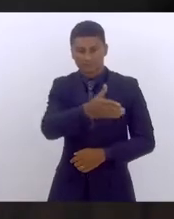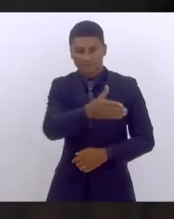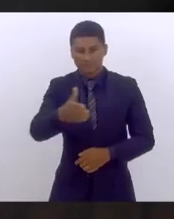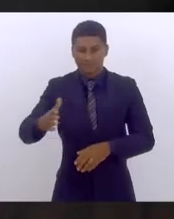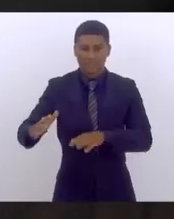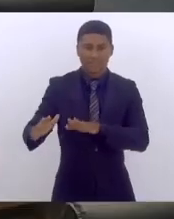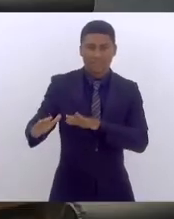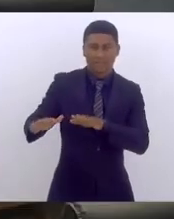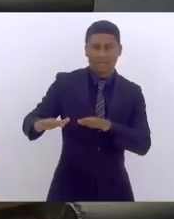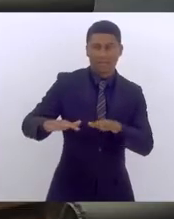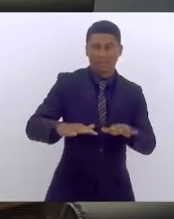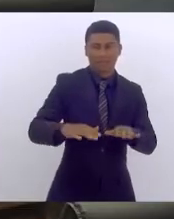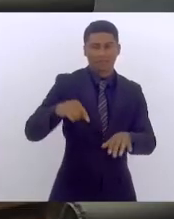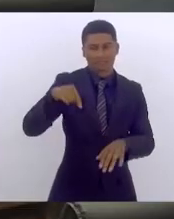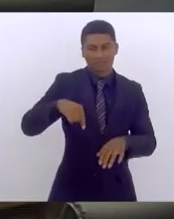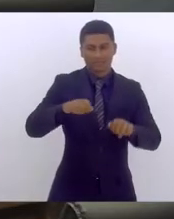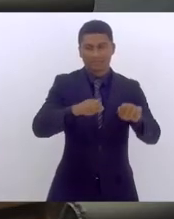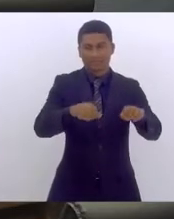o plenário.